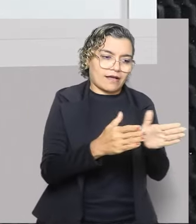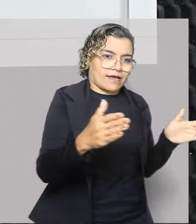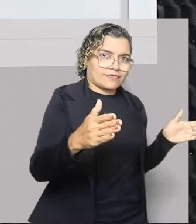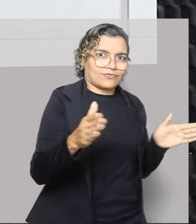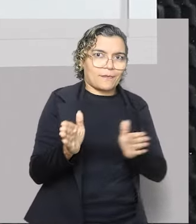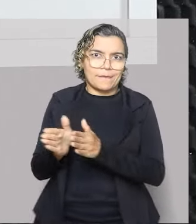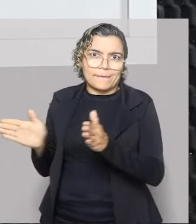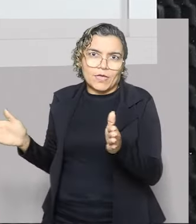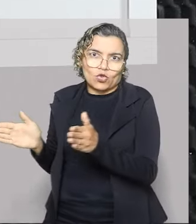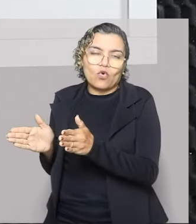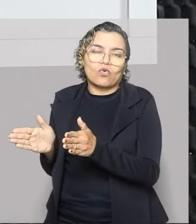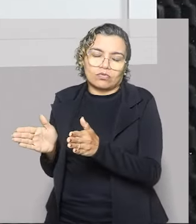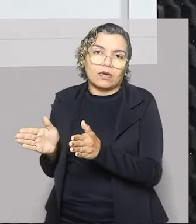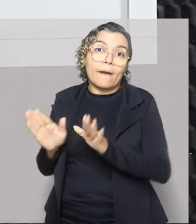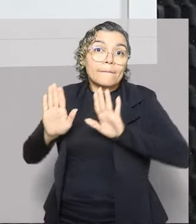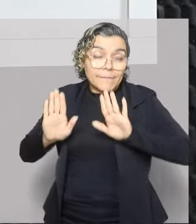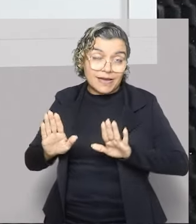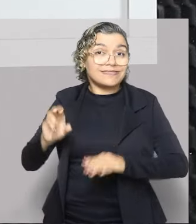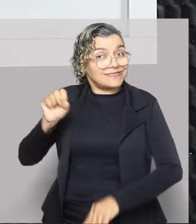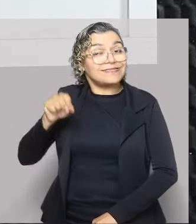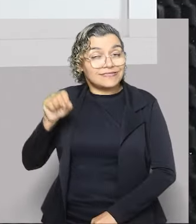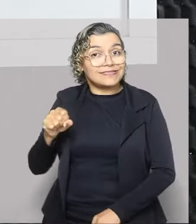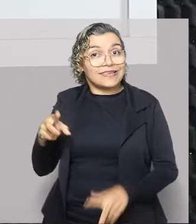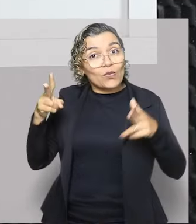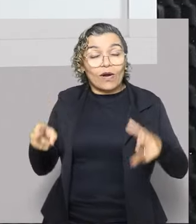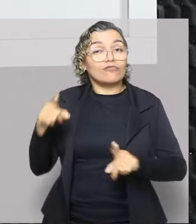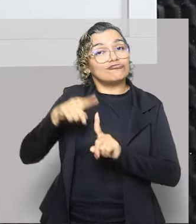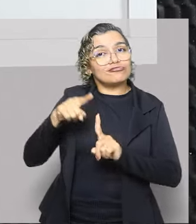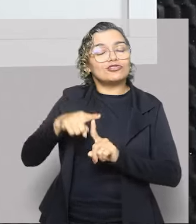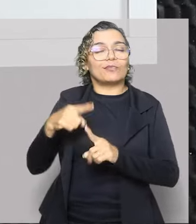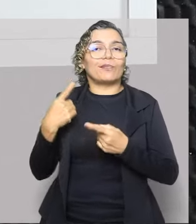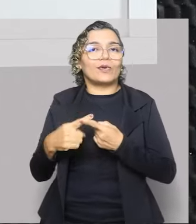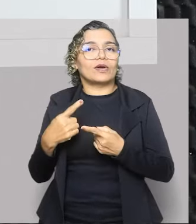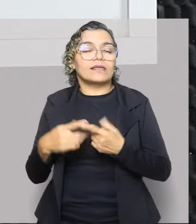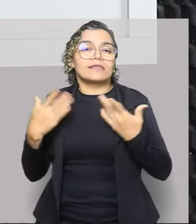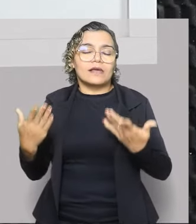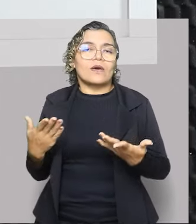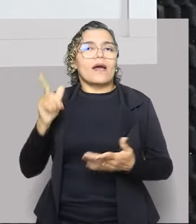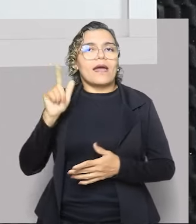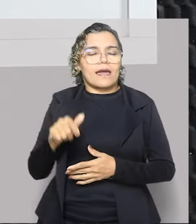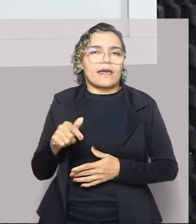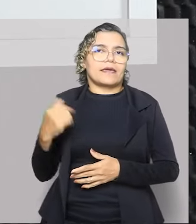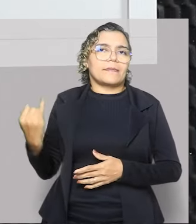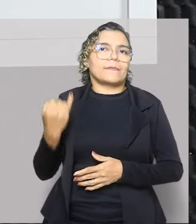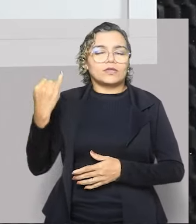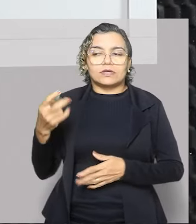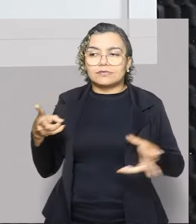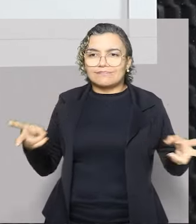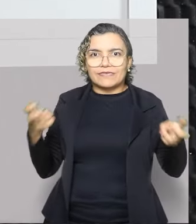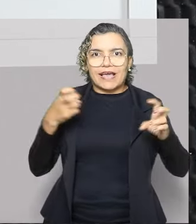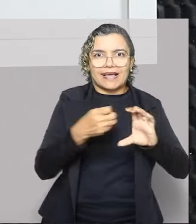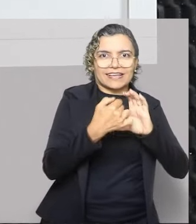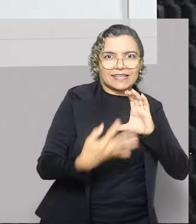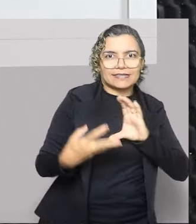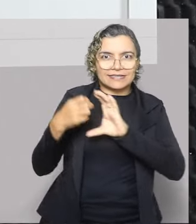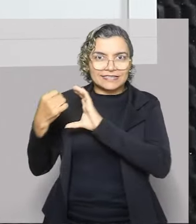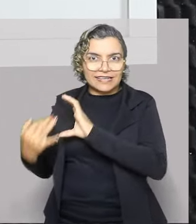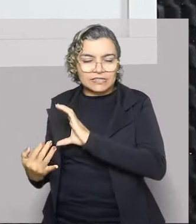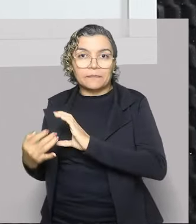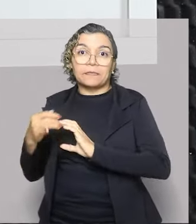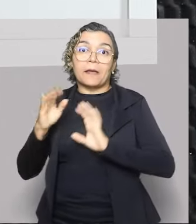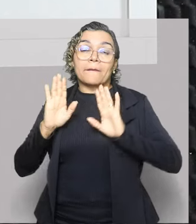são é um dos fatores que a gente utiliza né para fazer essa classificação é observar as características é óbvio que a